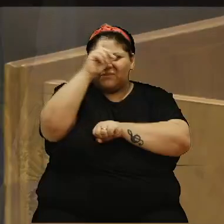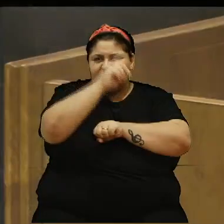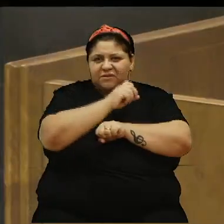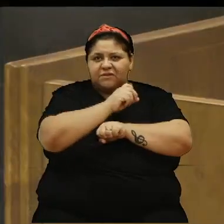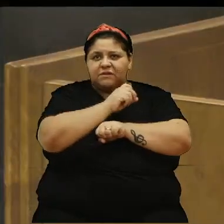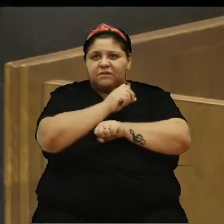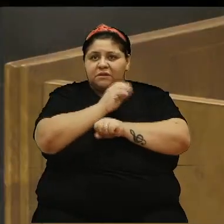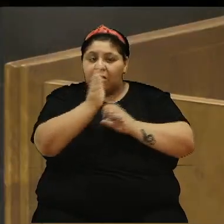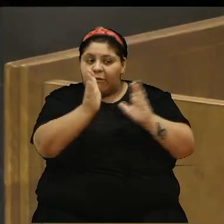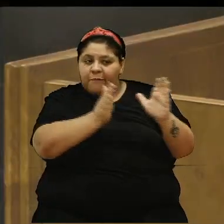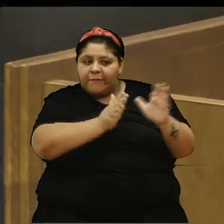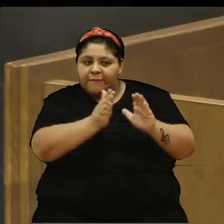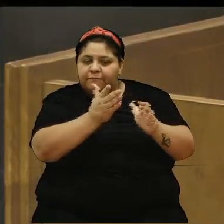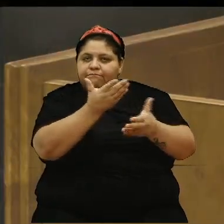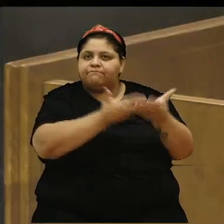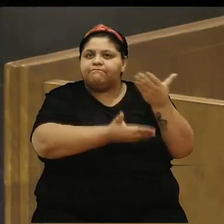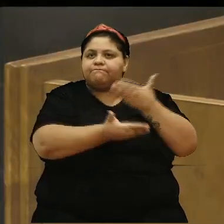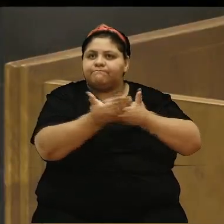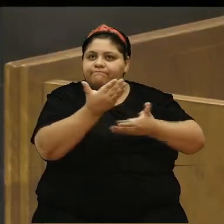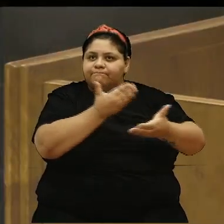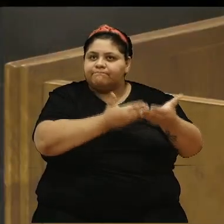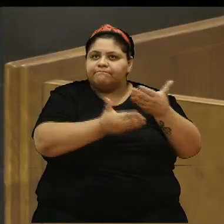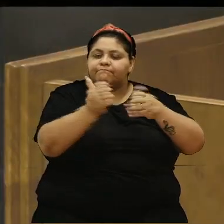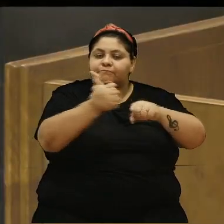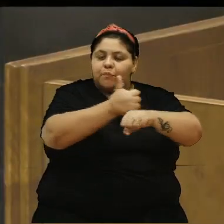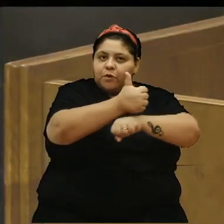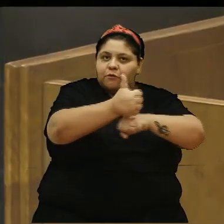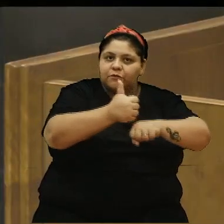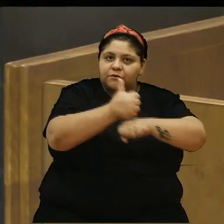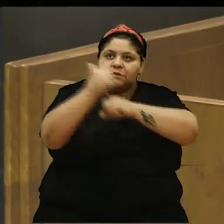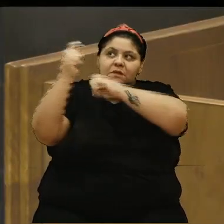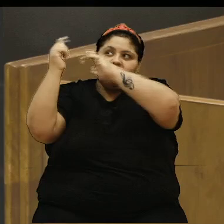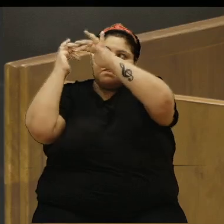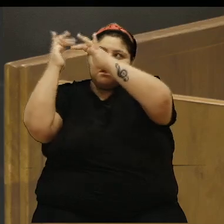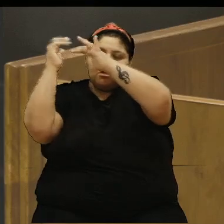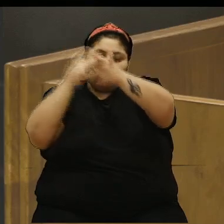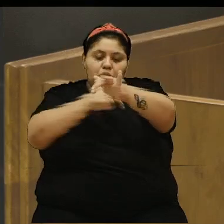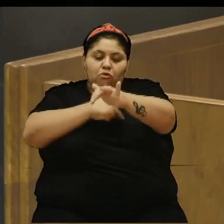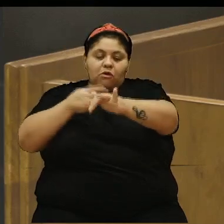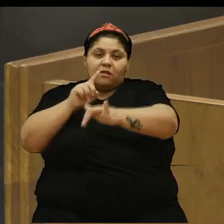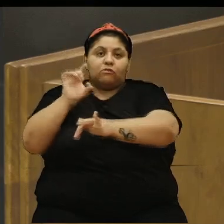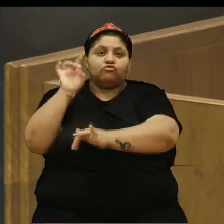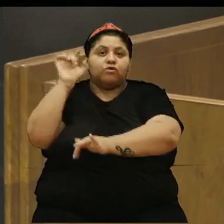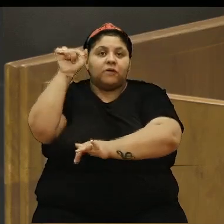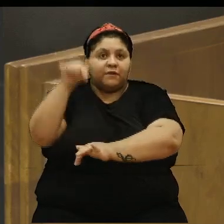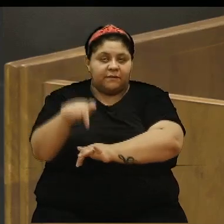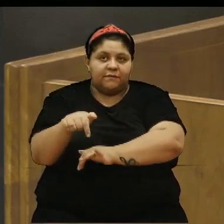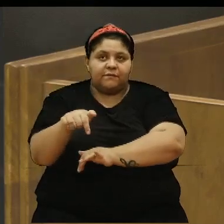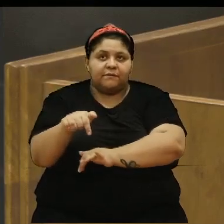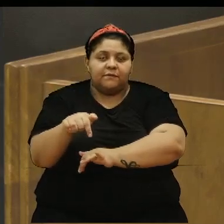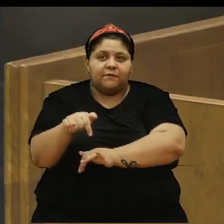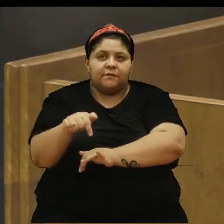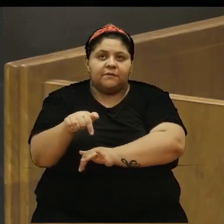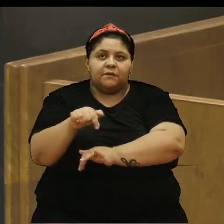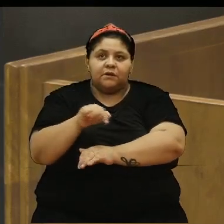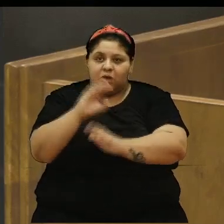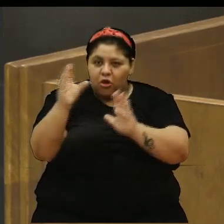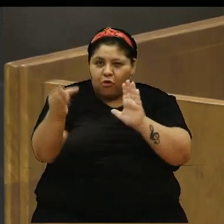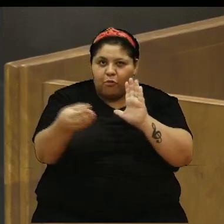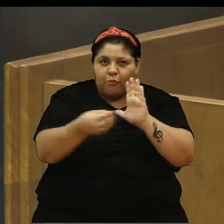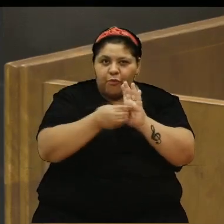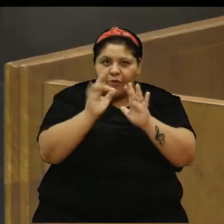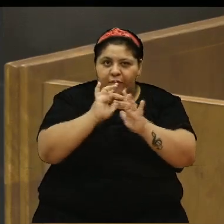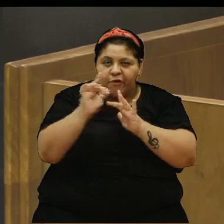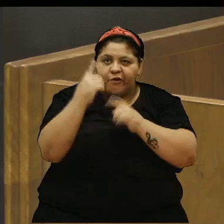esses atendimentos, de acessar profissionais neuropediatras, não só aqui. Inclusive, quando postei nas minhas redes sociais,